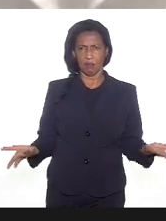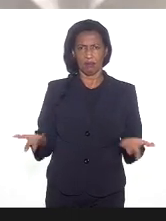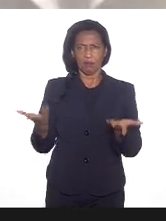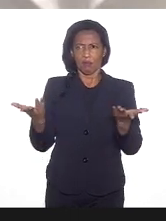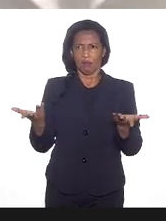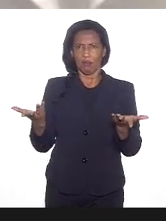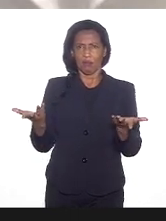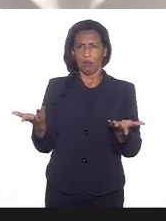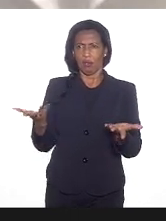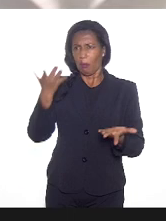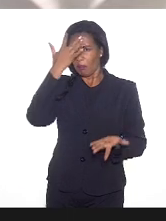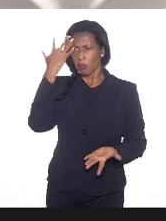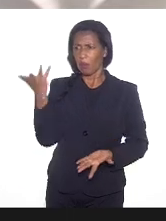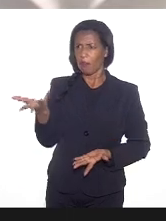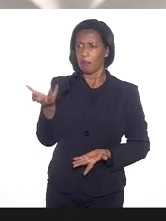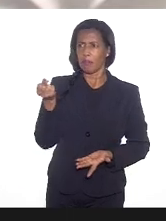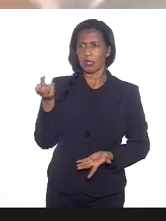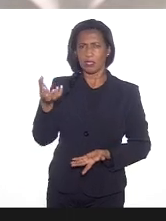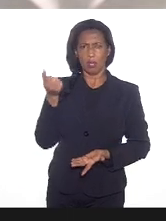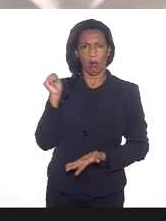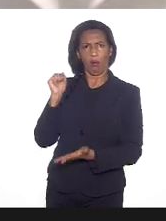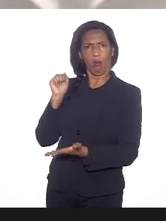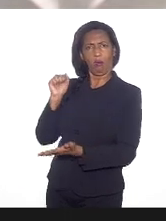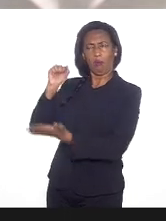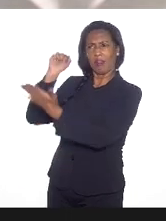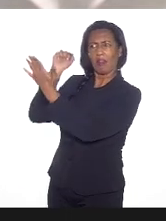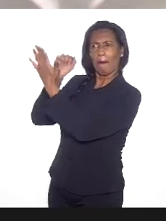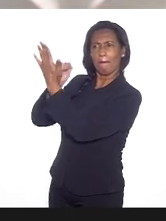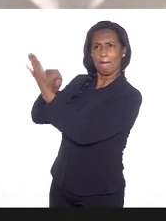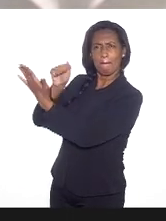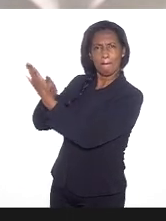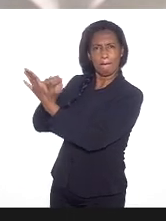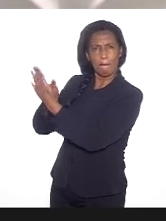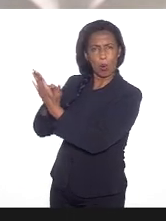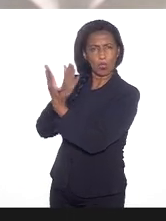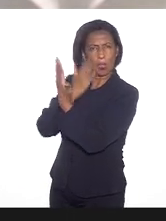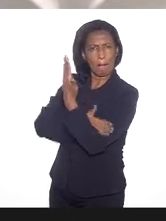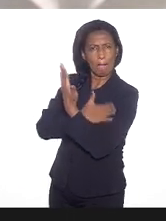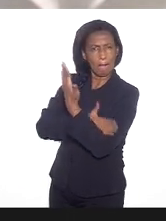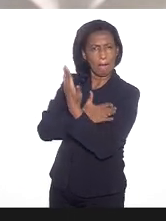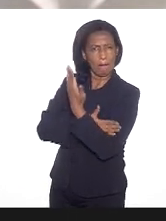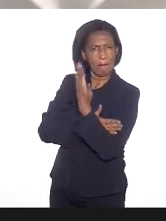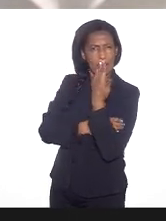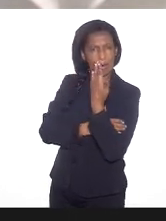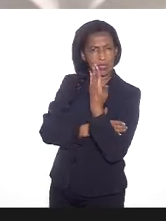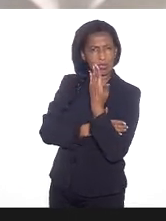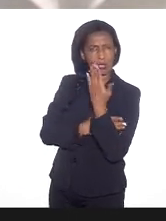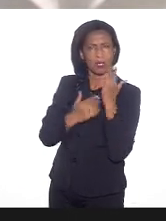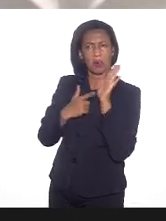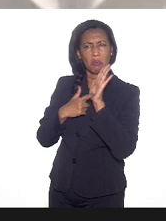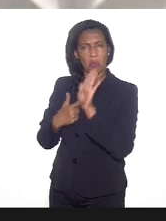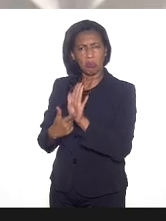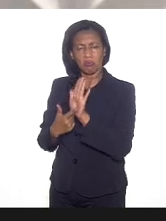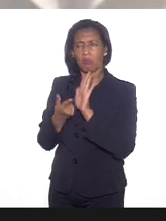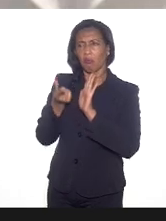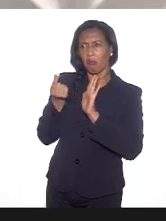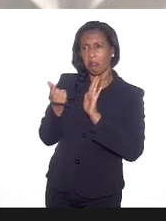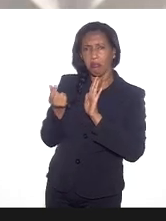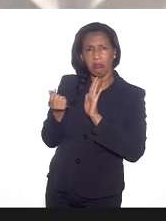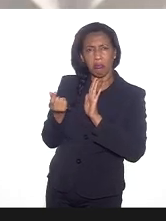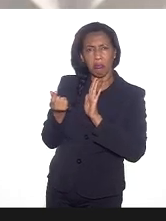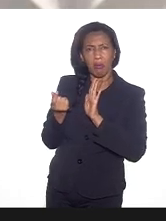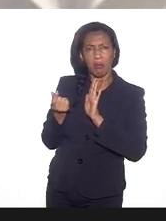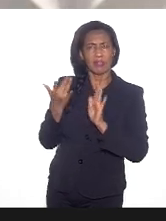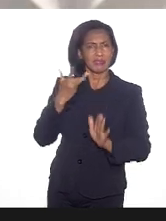as pensionistas batendo na porta dos deputados com uma pasta de cartolina, mostrando o preço do plano